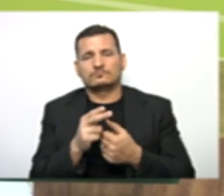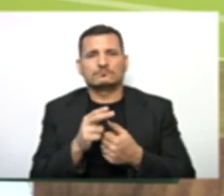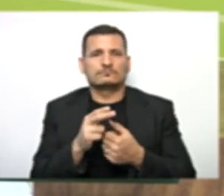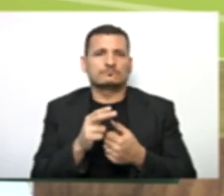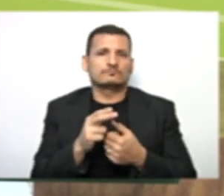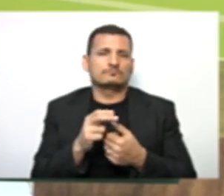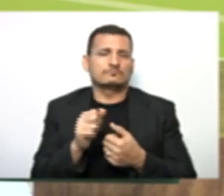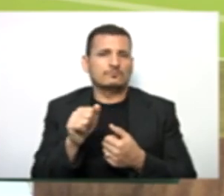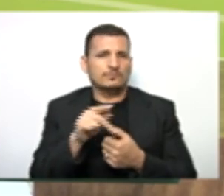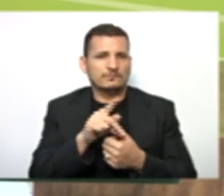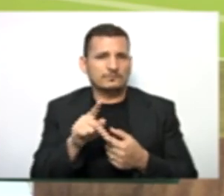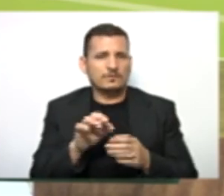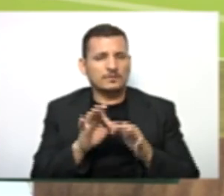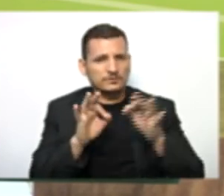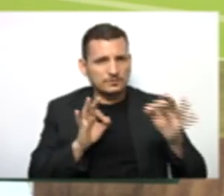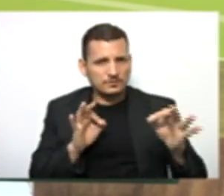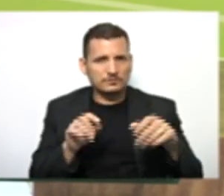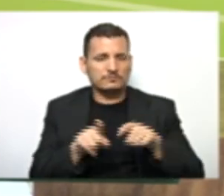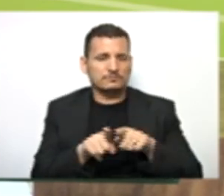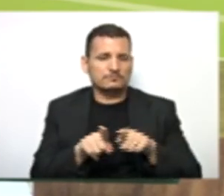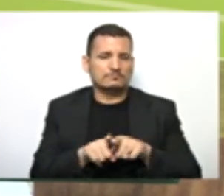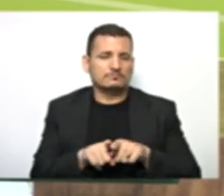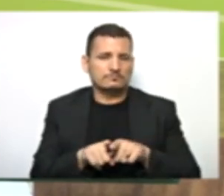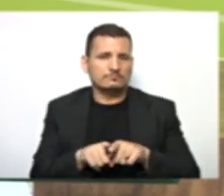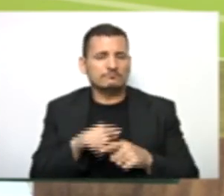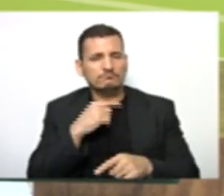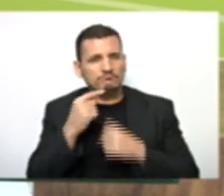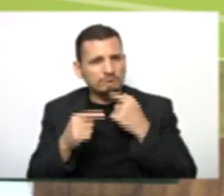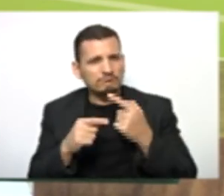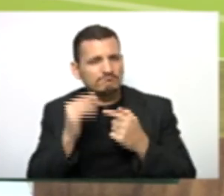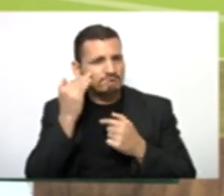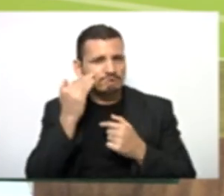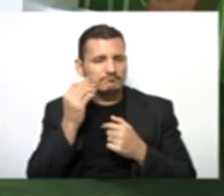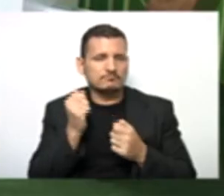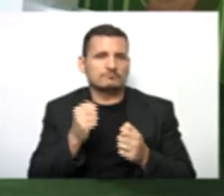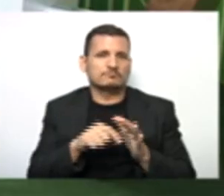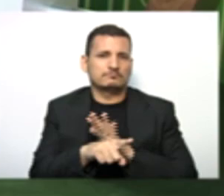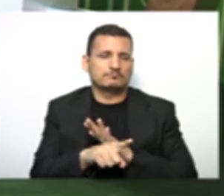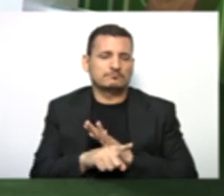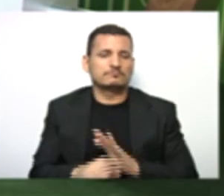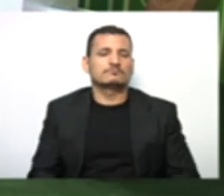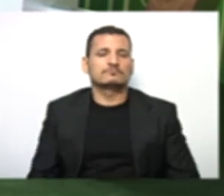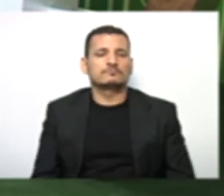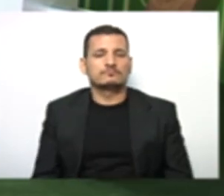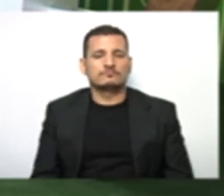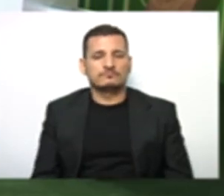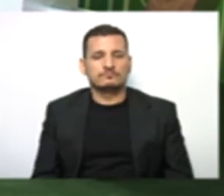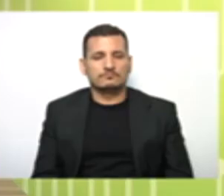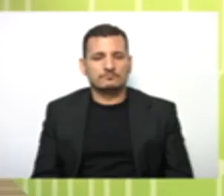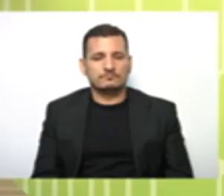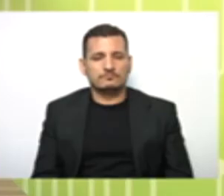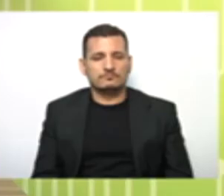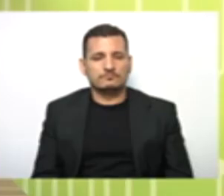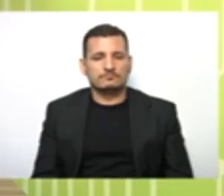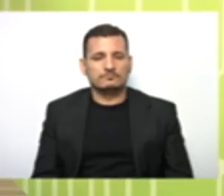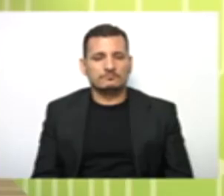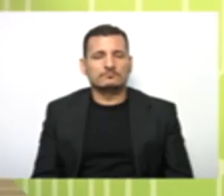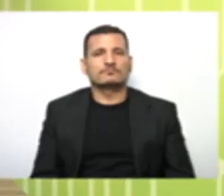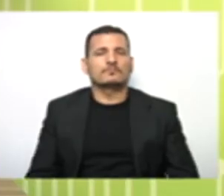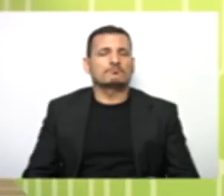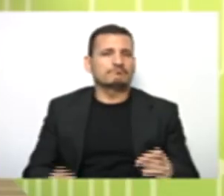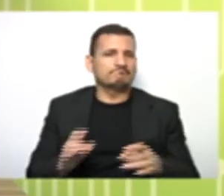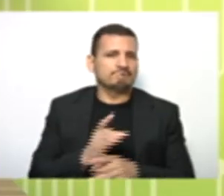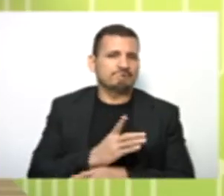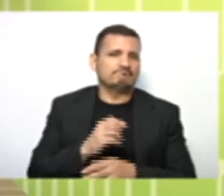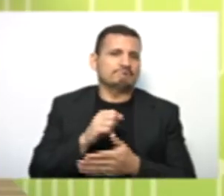com o tutor presencial de vocês aí, sobre o que não ficou claro para vocês. Perfeito. Com isso, nós encerramos a atividade,